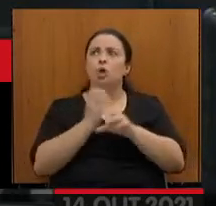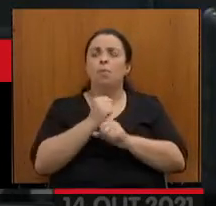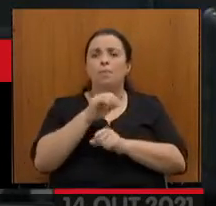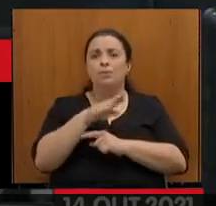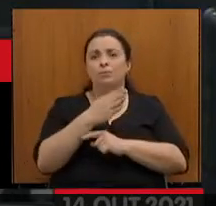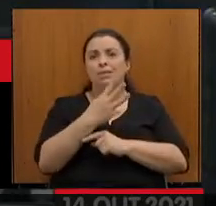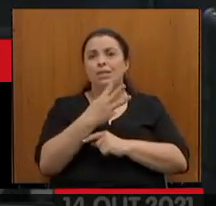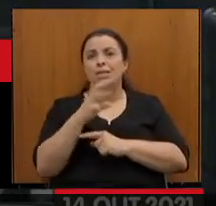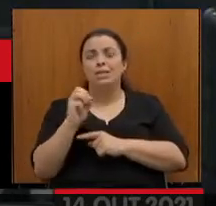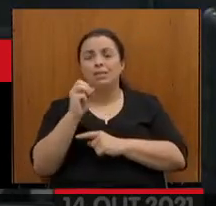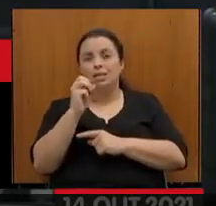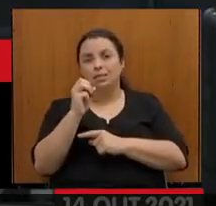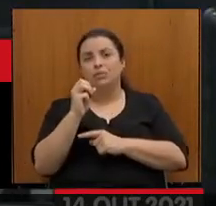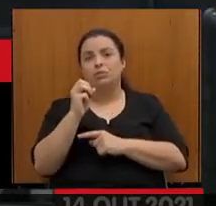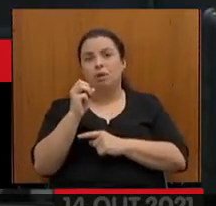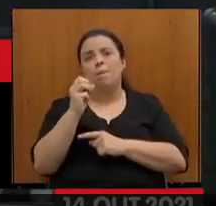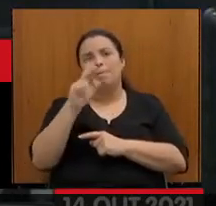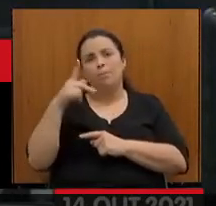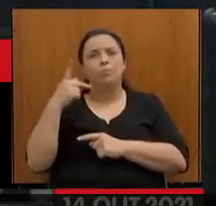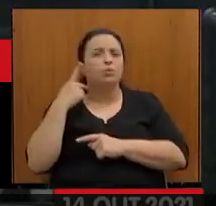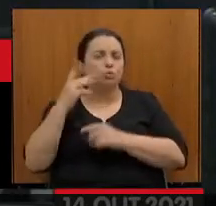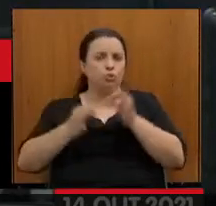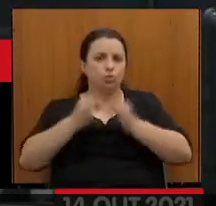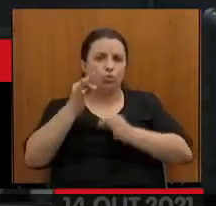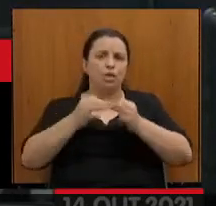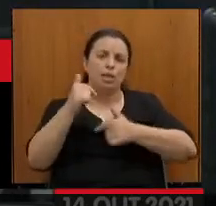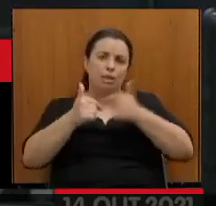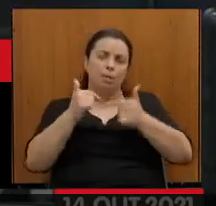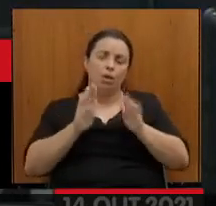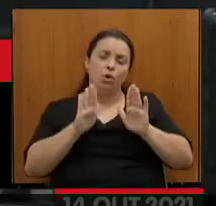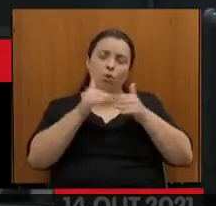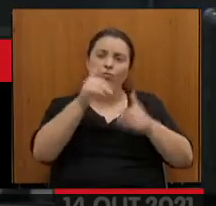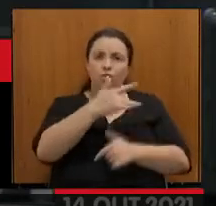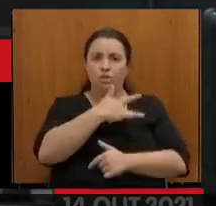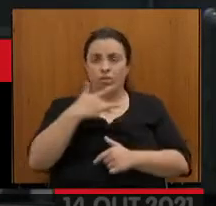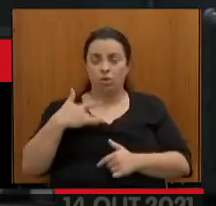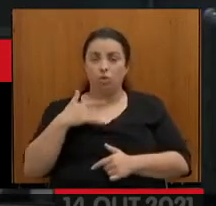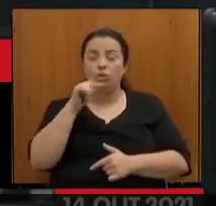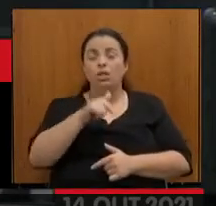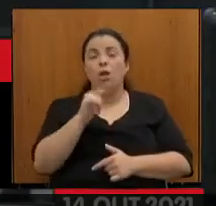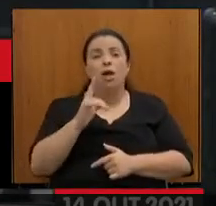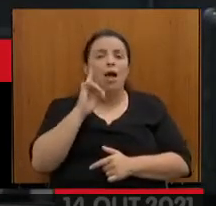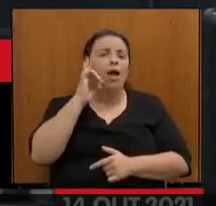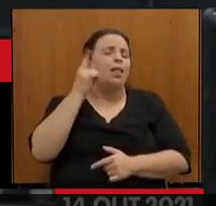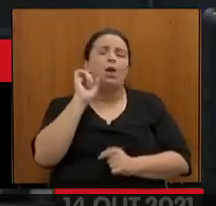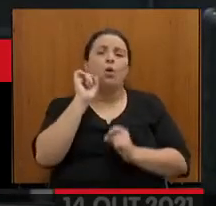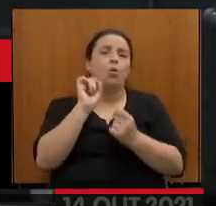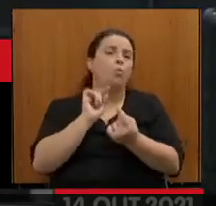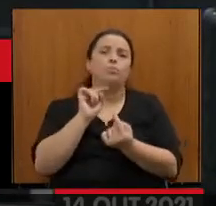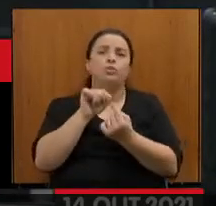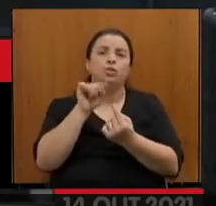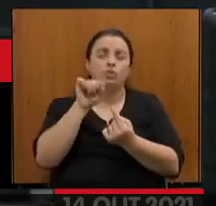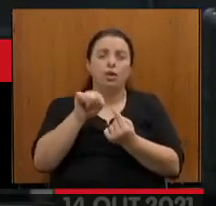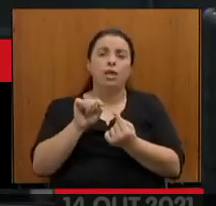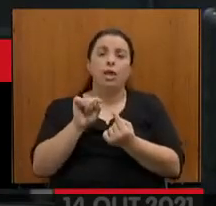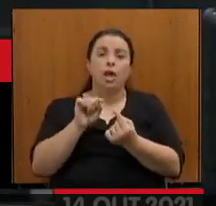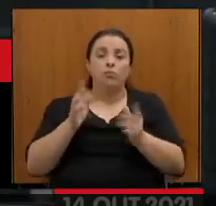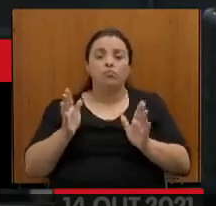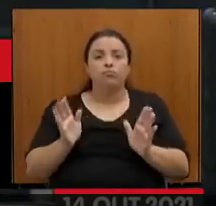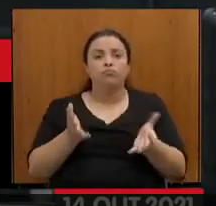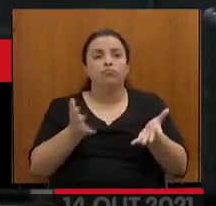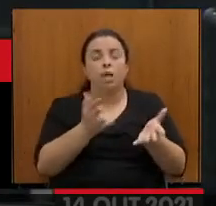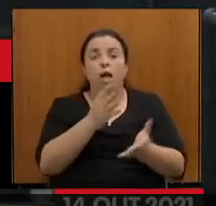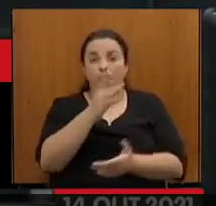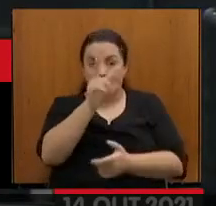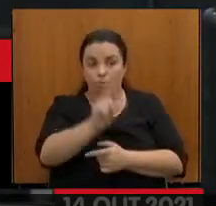300 promotores de justiça. Então, a ideia desse plano geral de atuação é fazer com que os promotores façam